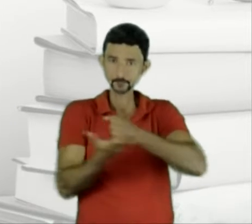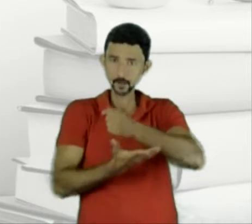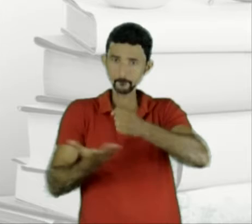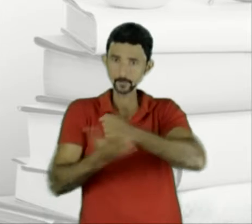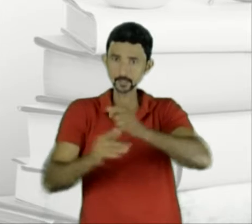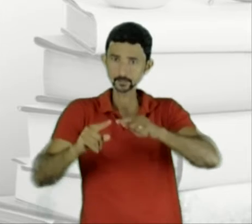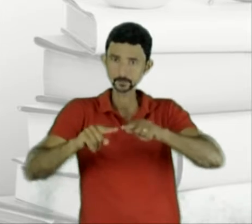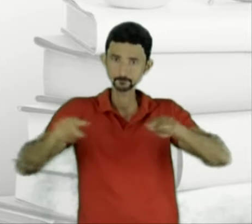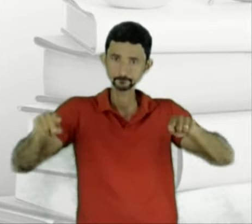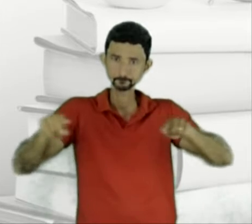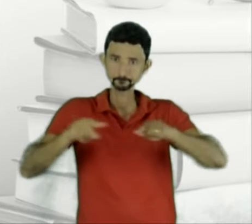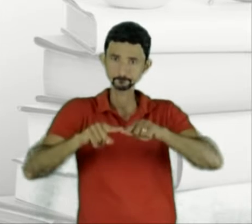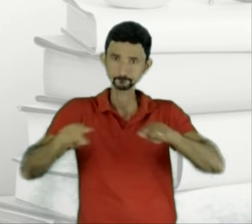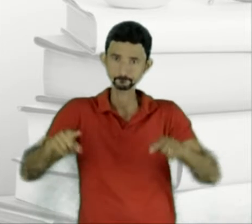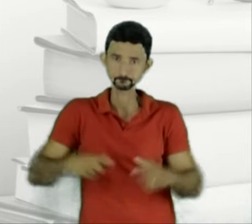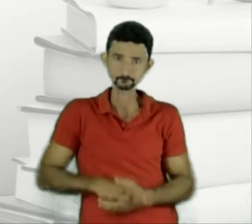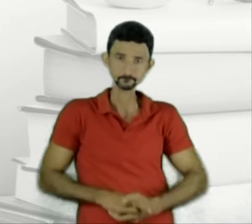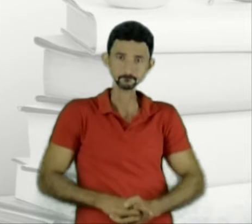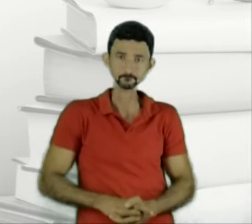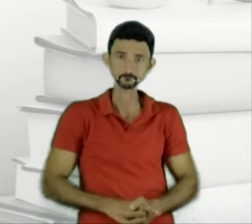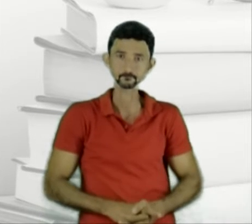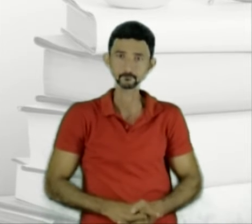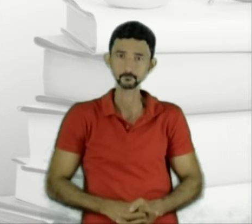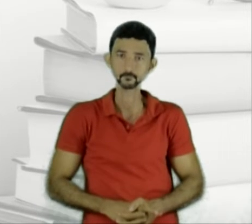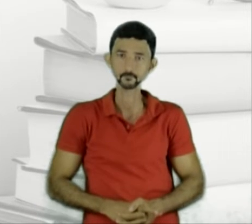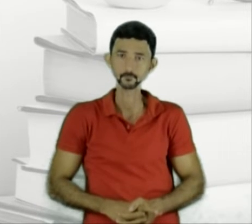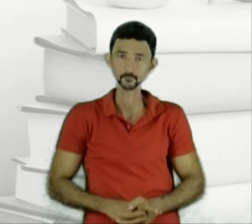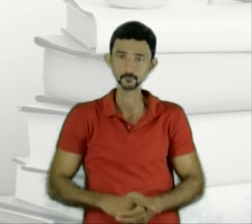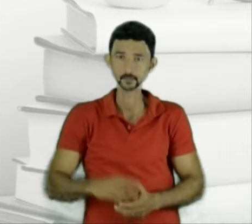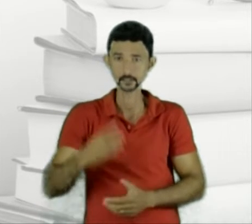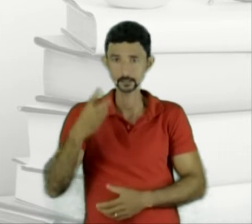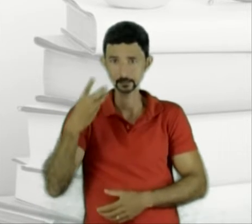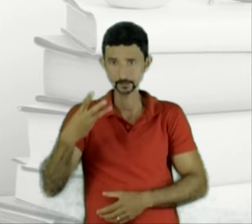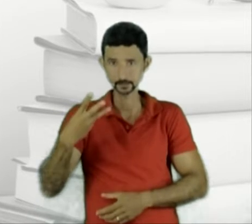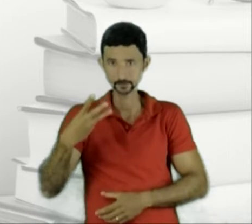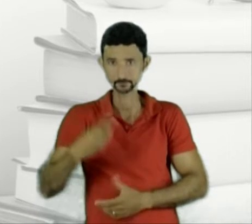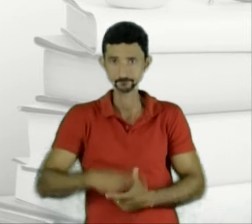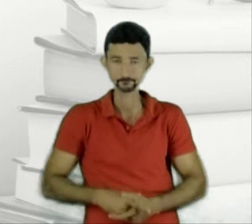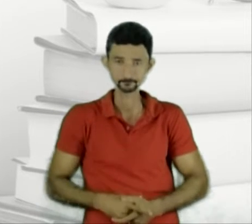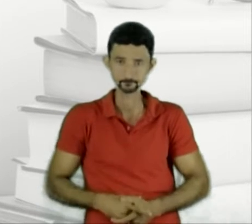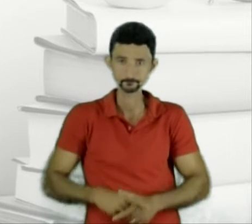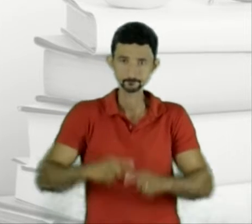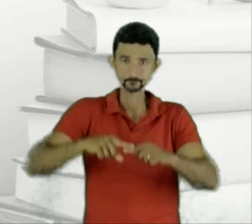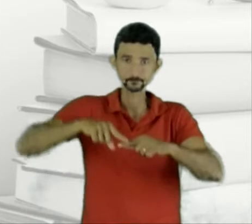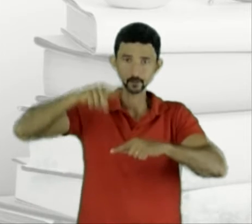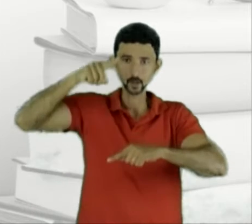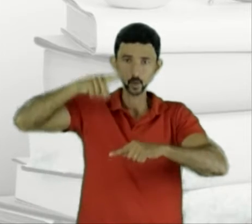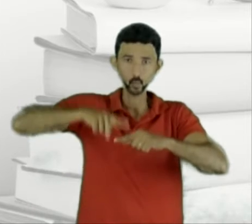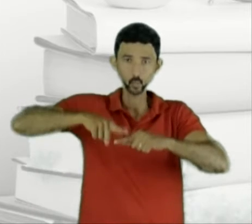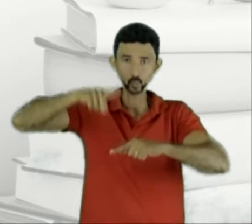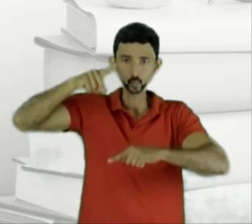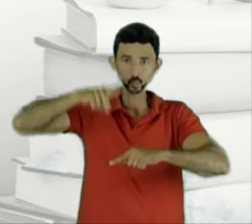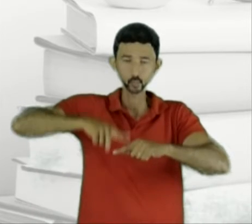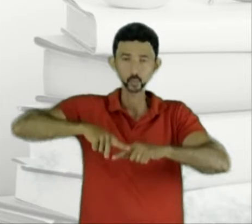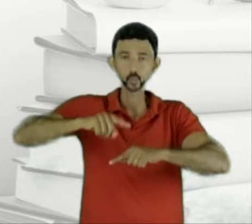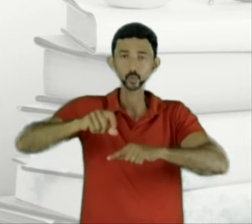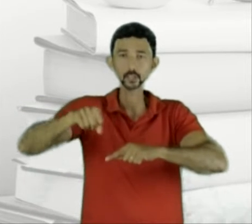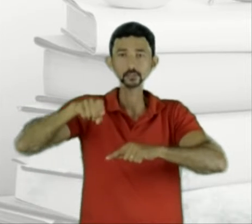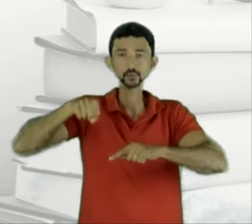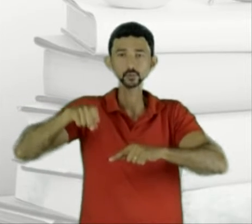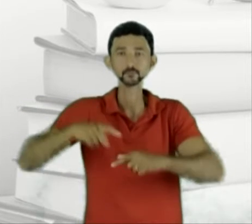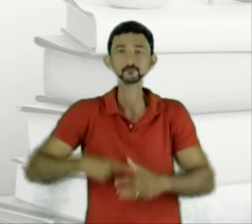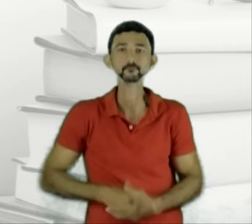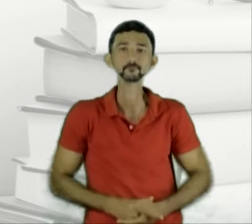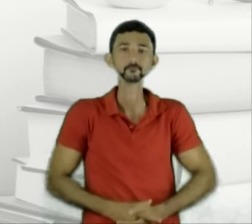base, que eu posso chamar de 3, e a altura ou largura que eu posso chamar de